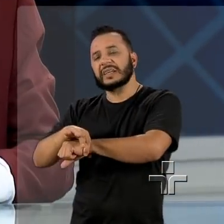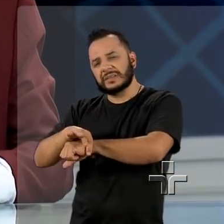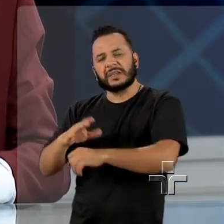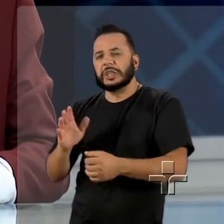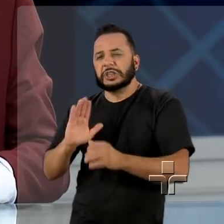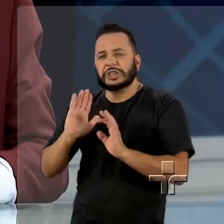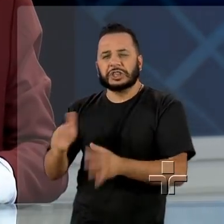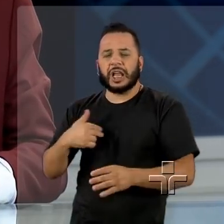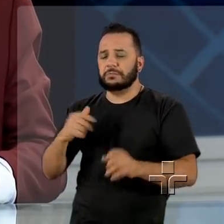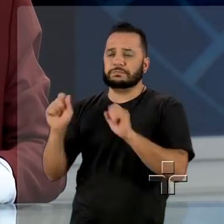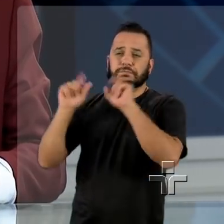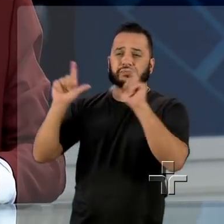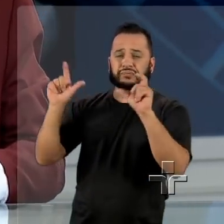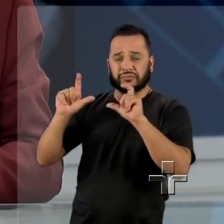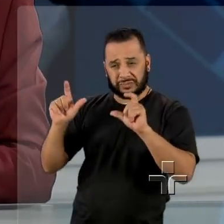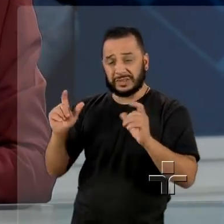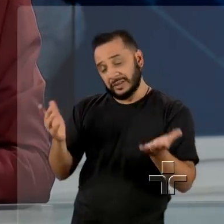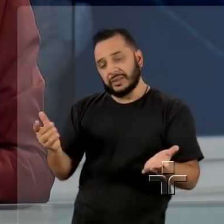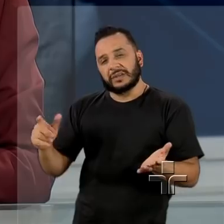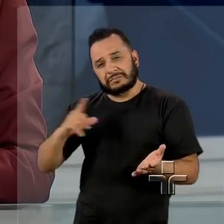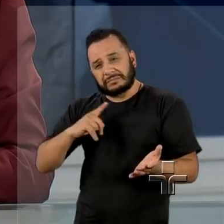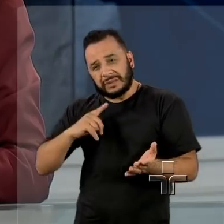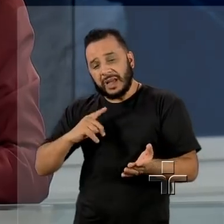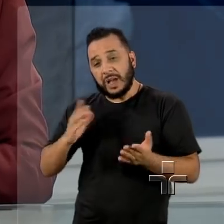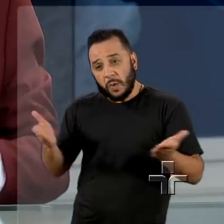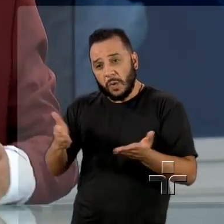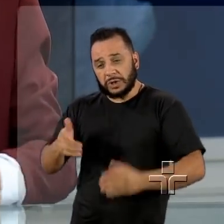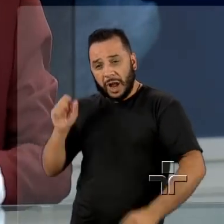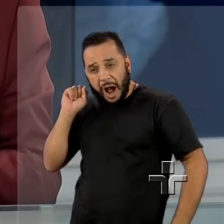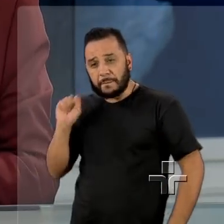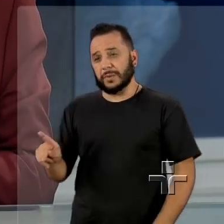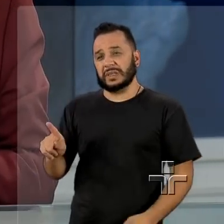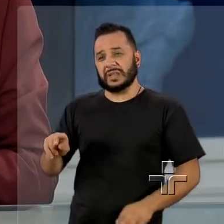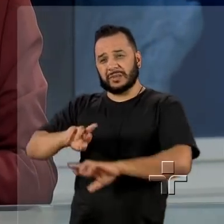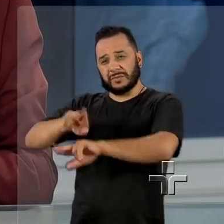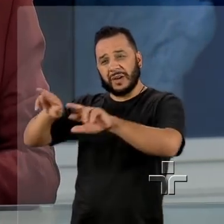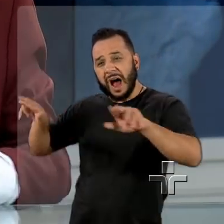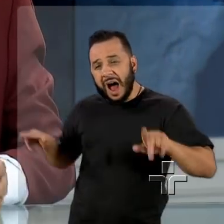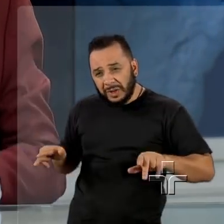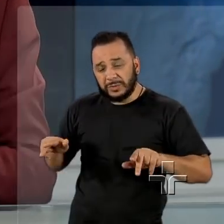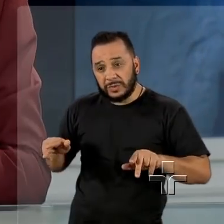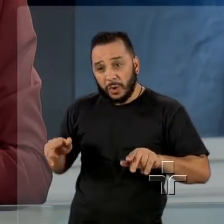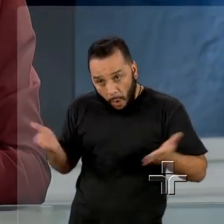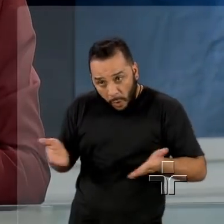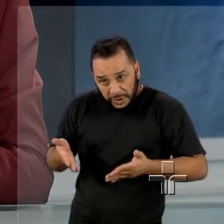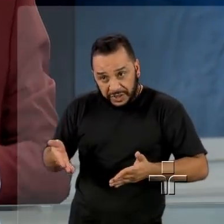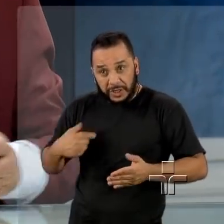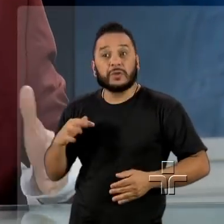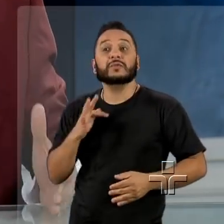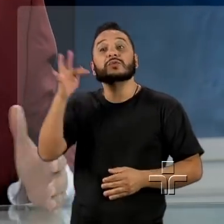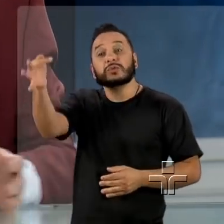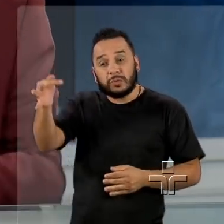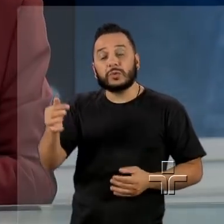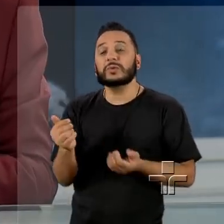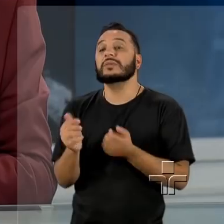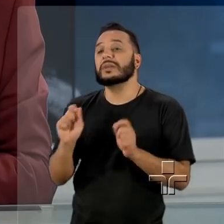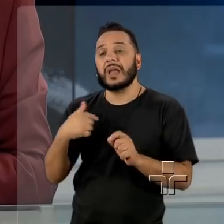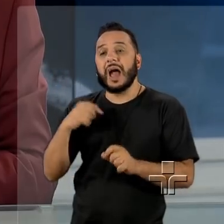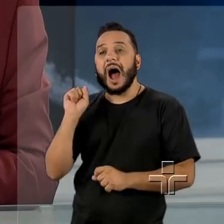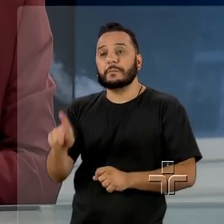Ministério da Educação e alguns outros. E isso só ia ajudar porque as escolas iam se arrumar municipalmente, as pessoas... Eu acho que eu